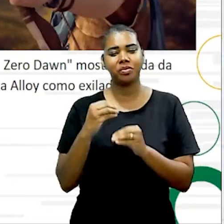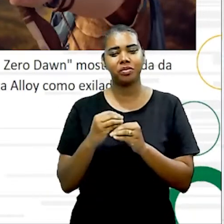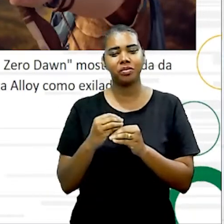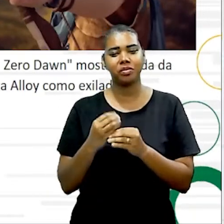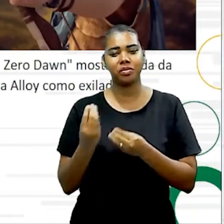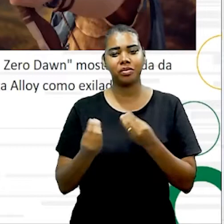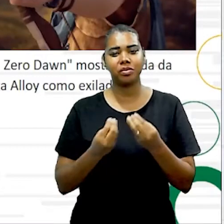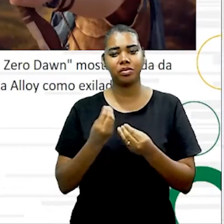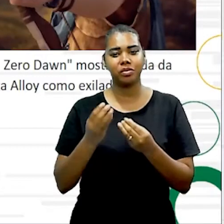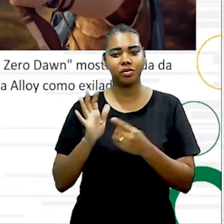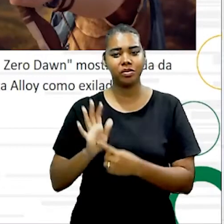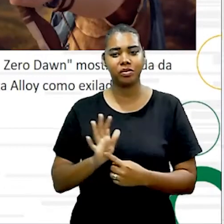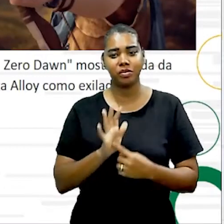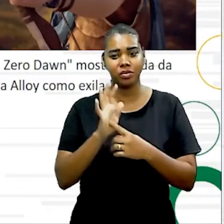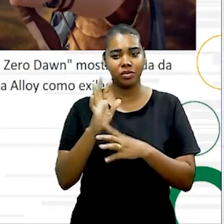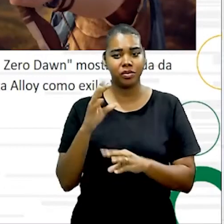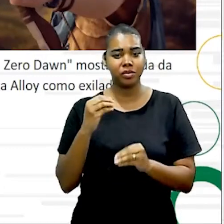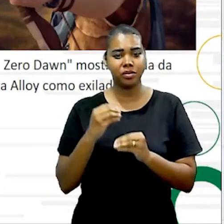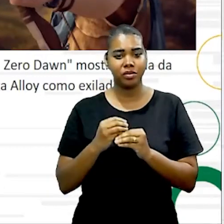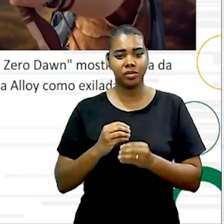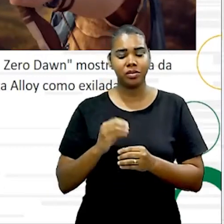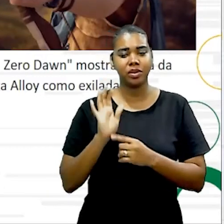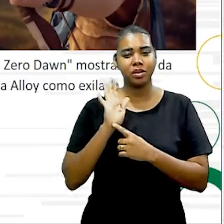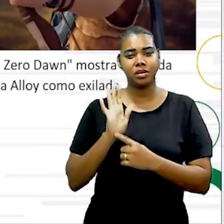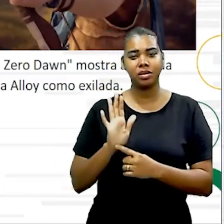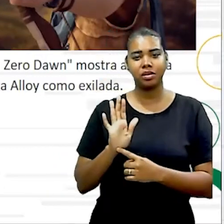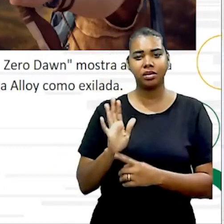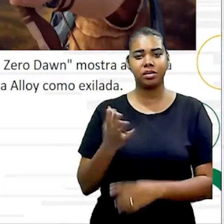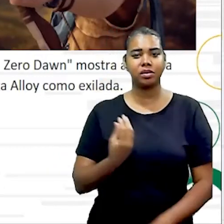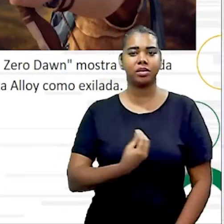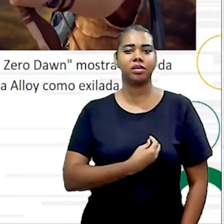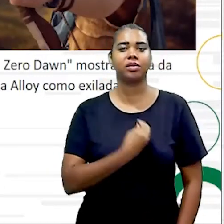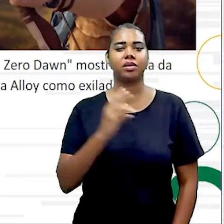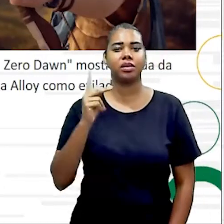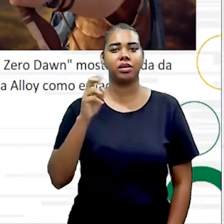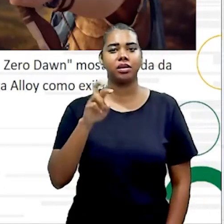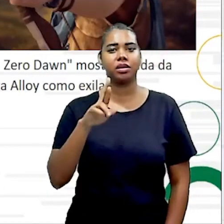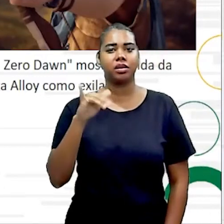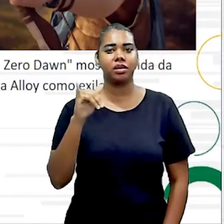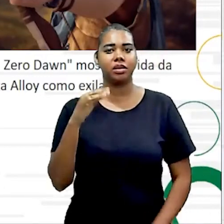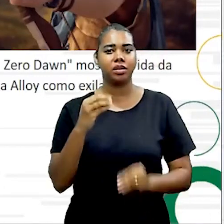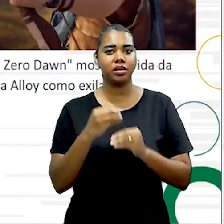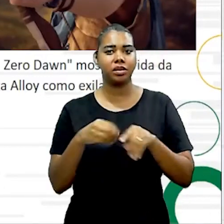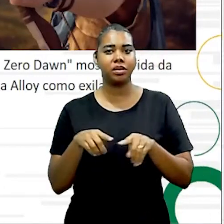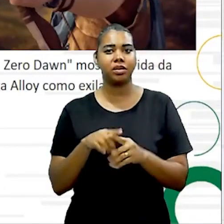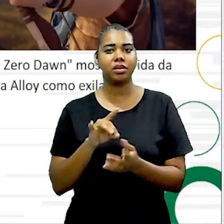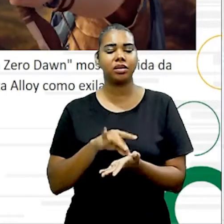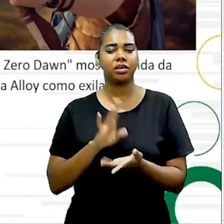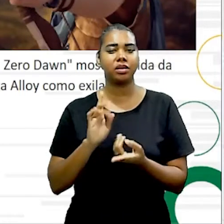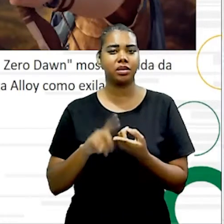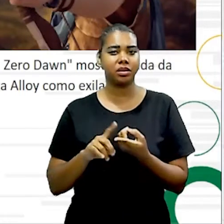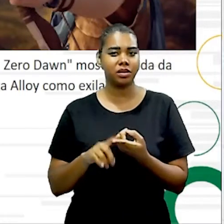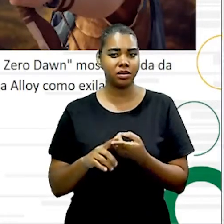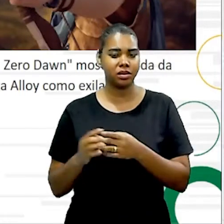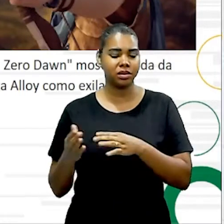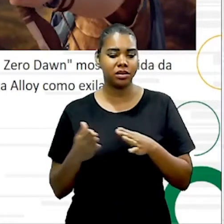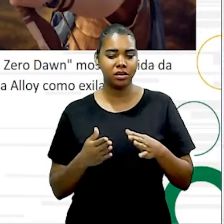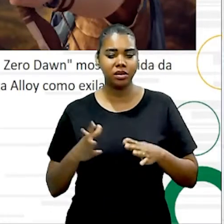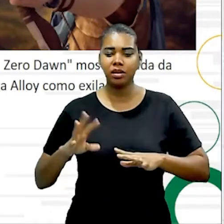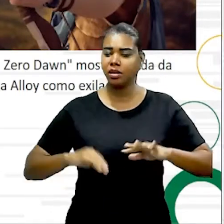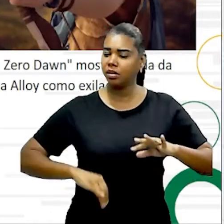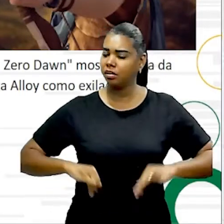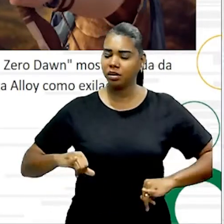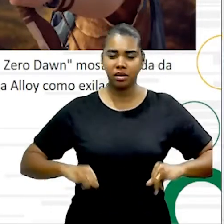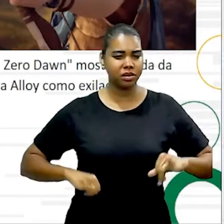funciona. Ou no Horizon Zero Dawn, que mostra a vida da protagonista herói, mas ela é uma exilada. Então mostra como ela sofria quando